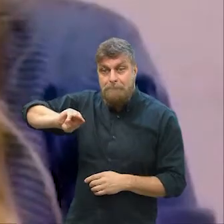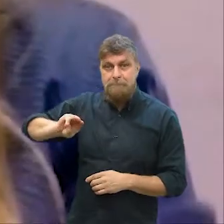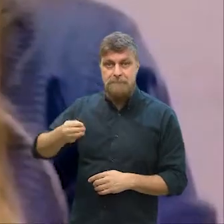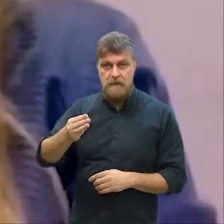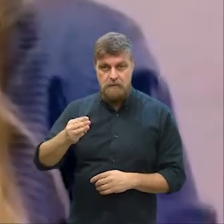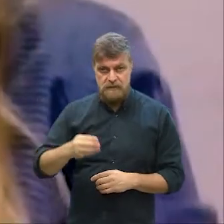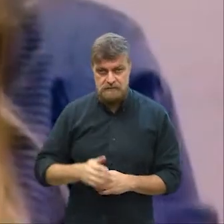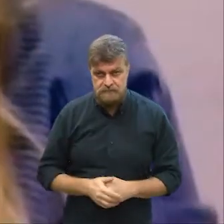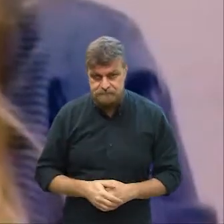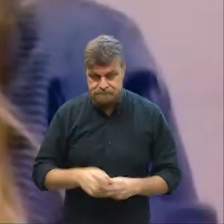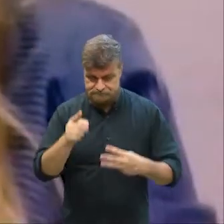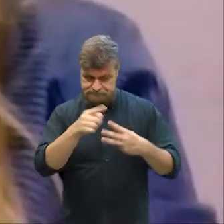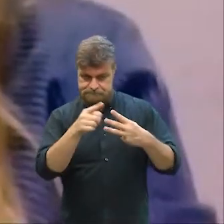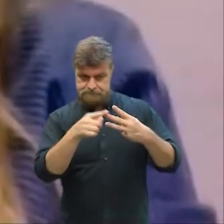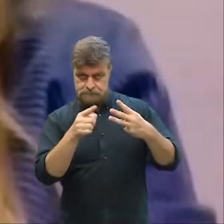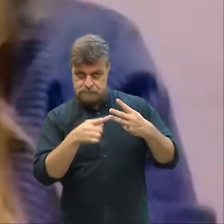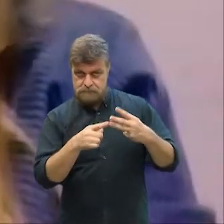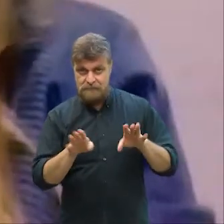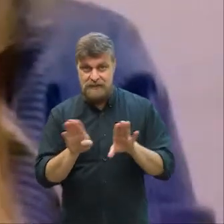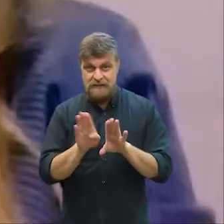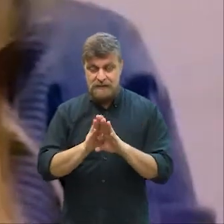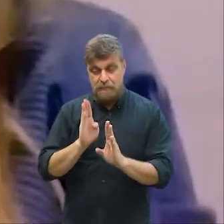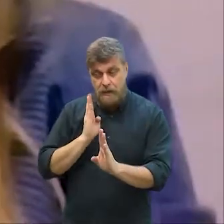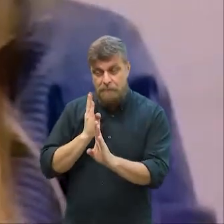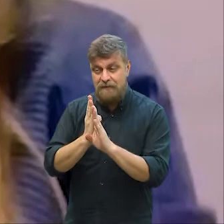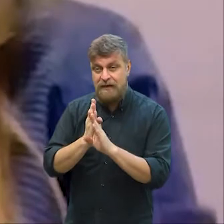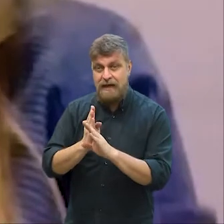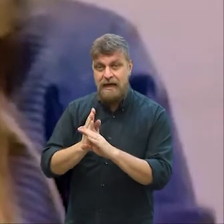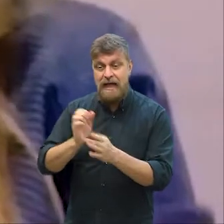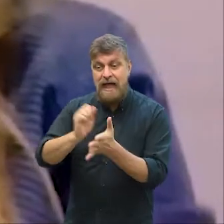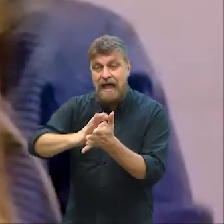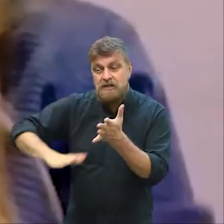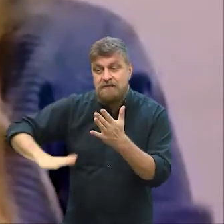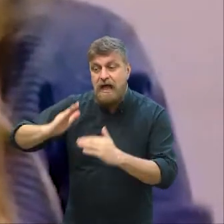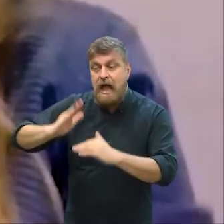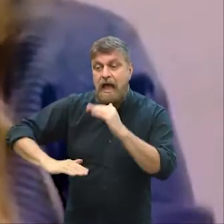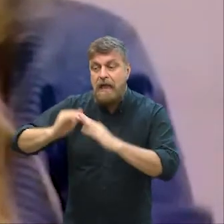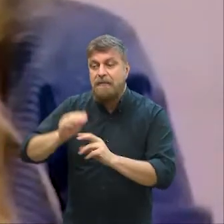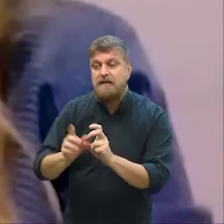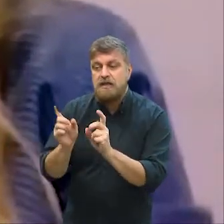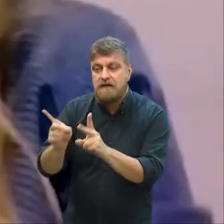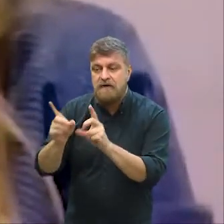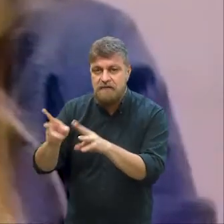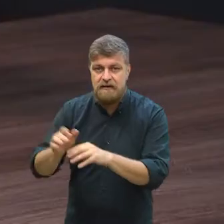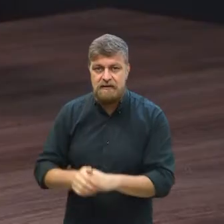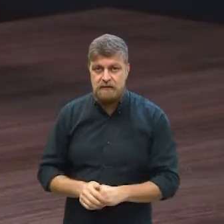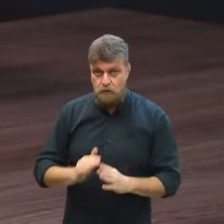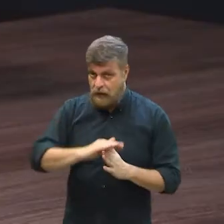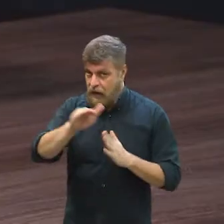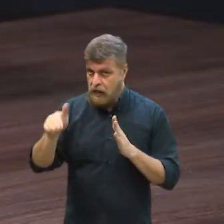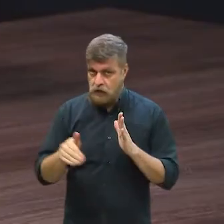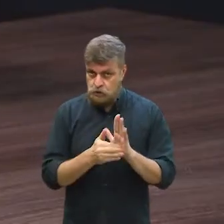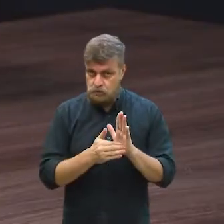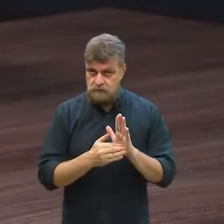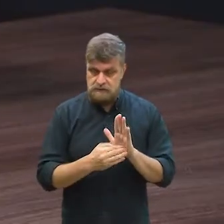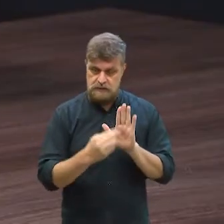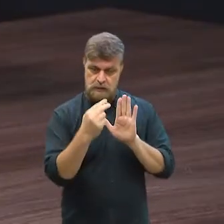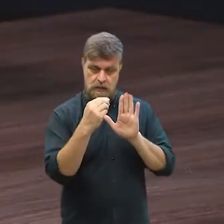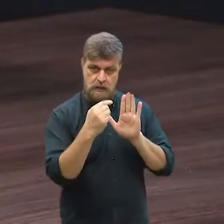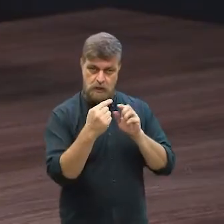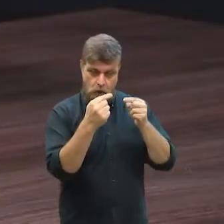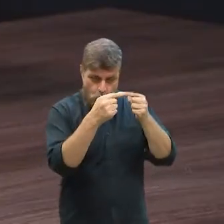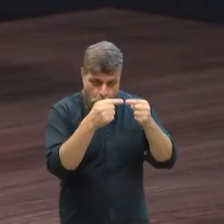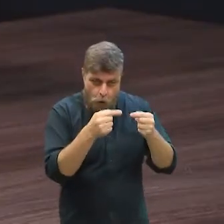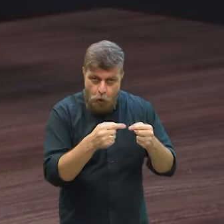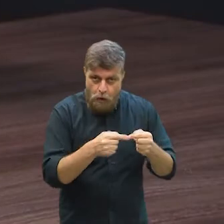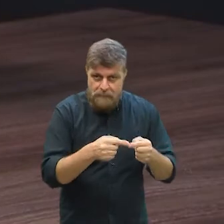milhões. Além disso, também é importante verificar qual que é a atividade que esse empresário vai realizar, porque não são todas as atividades